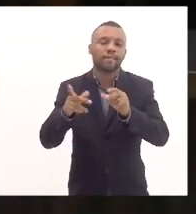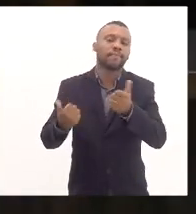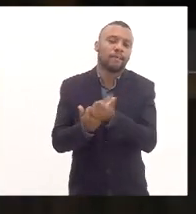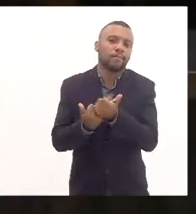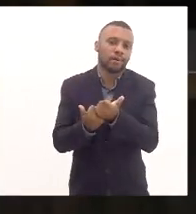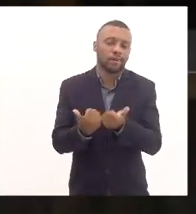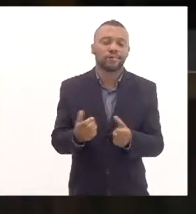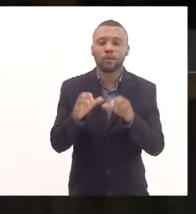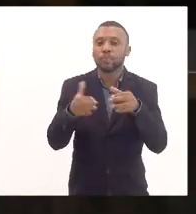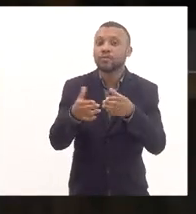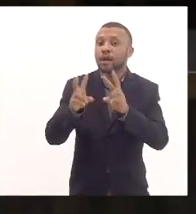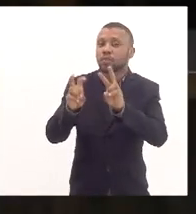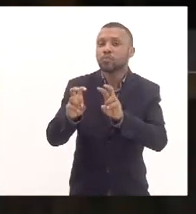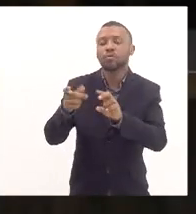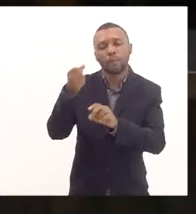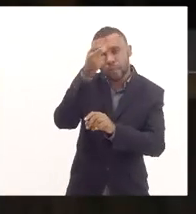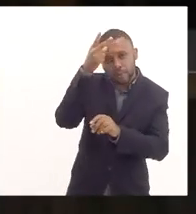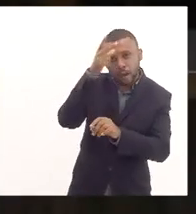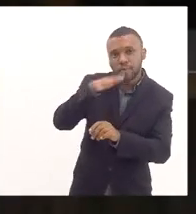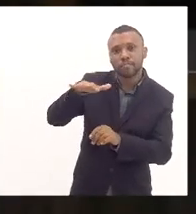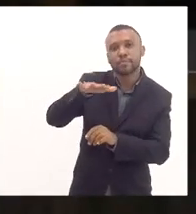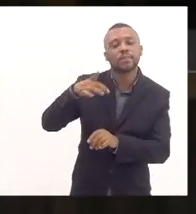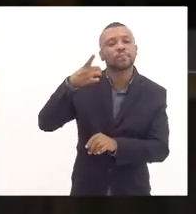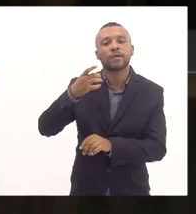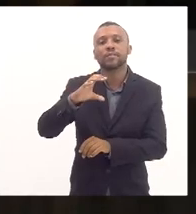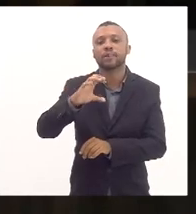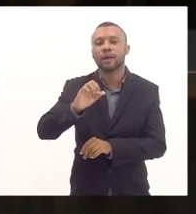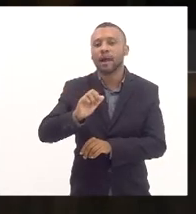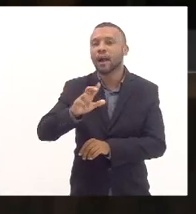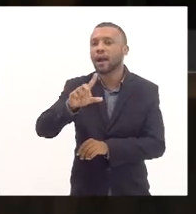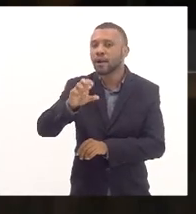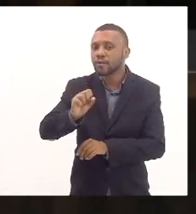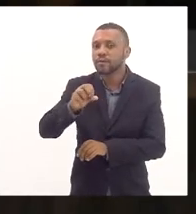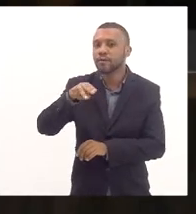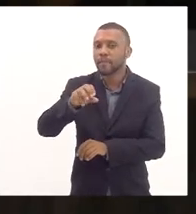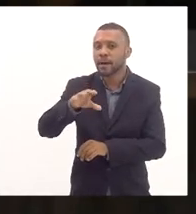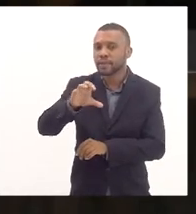de assuntos municipais deputado Carlos Macedo